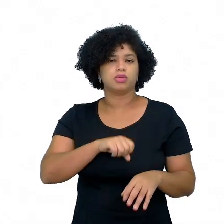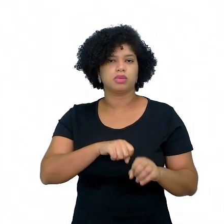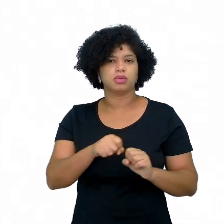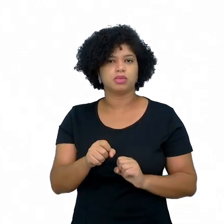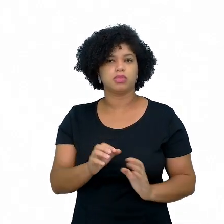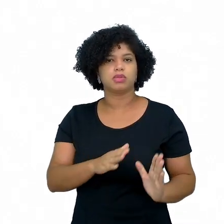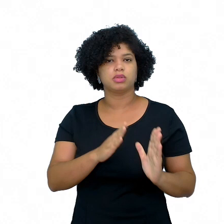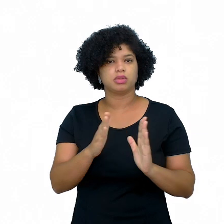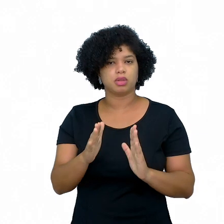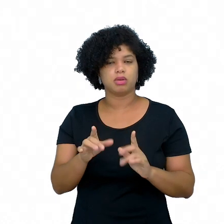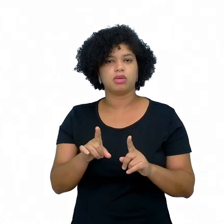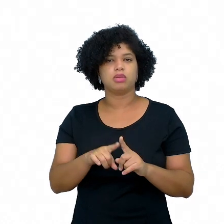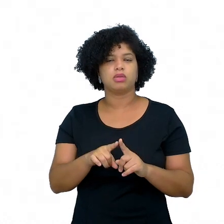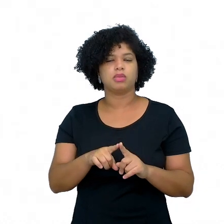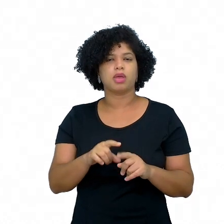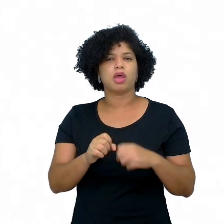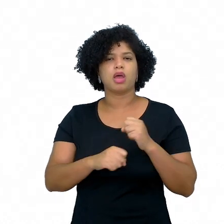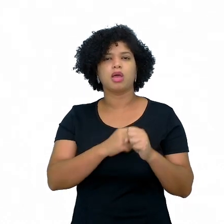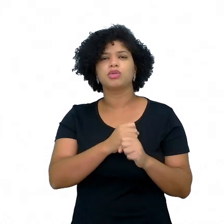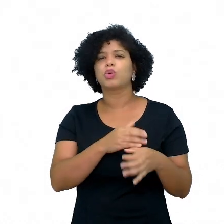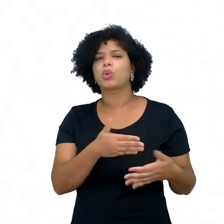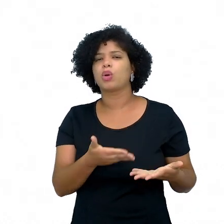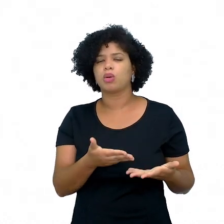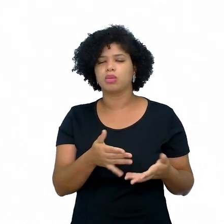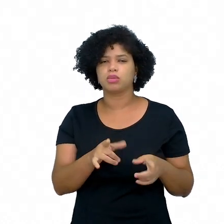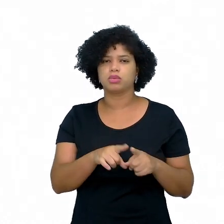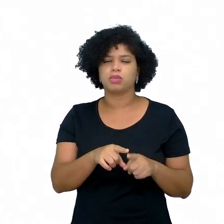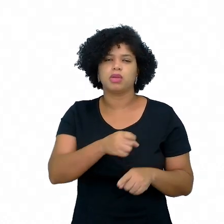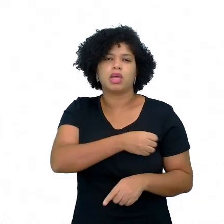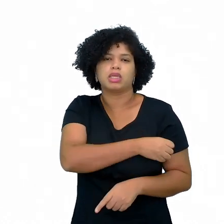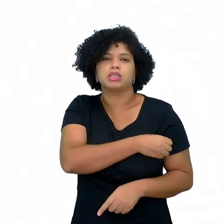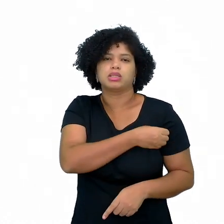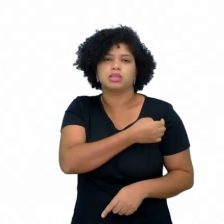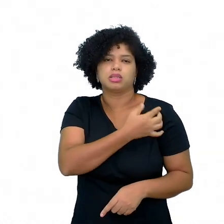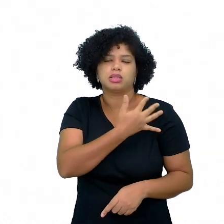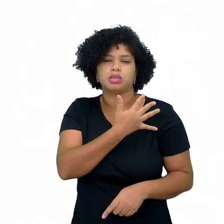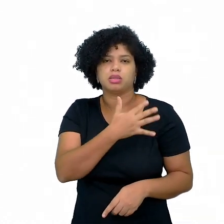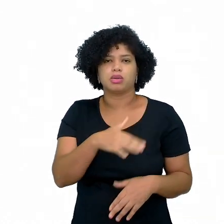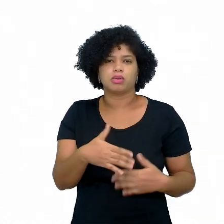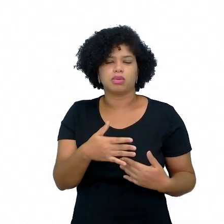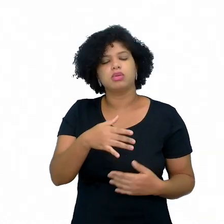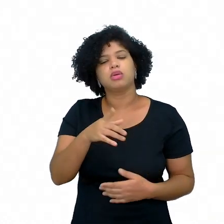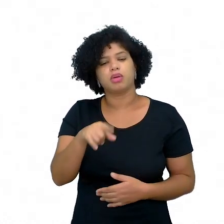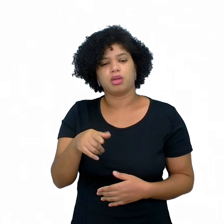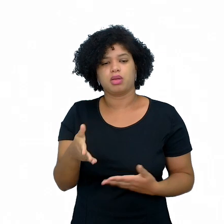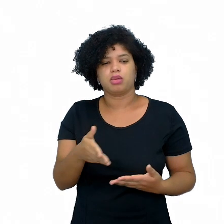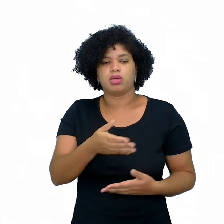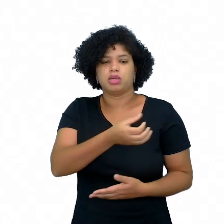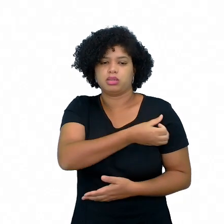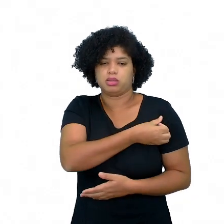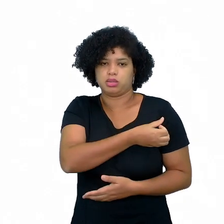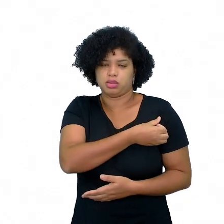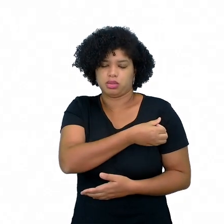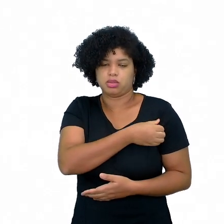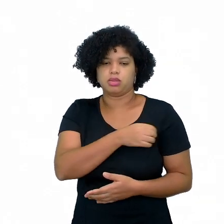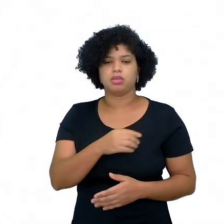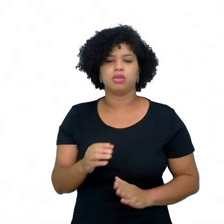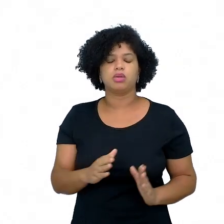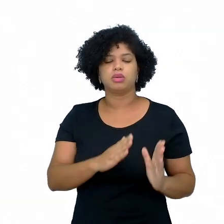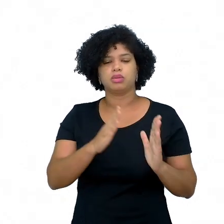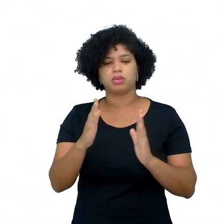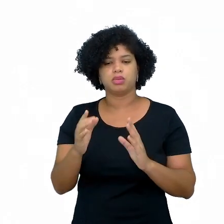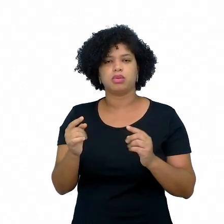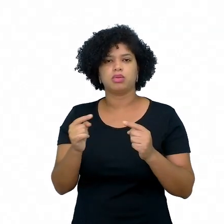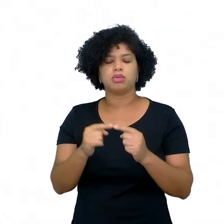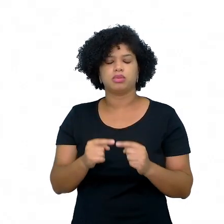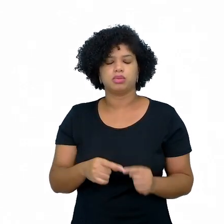e série. No nosso caso, à luz da formação do sexto ano e da etapa também referente ao sexto